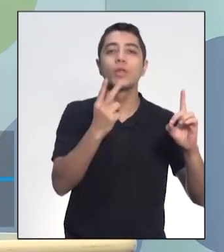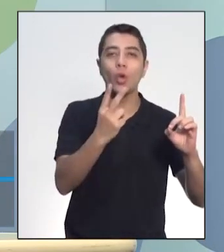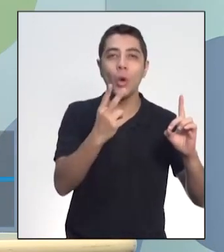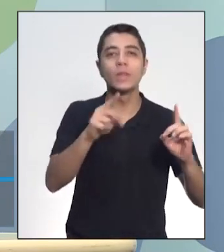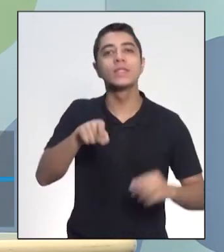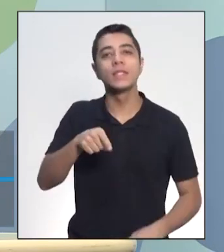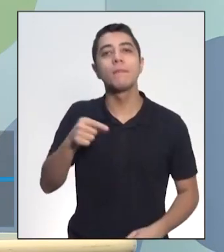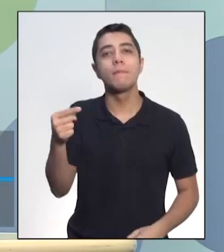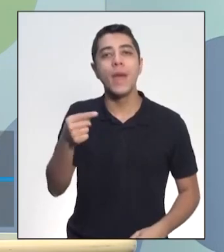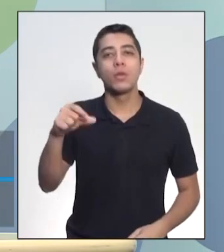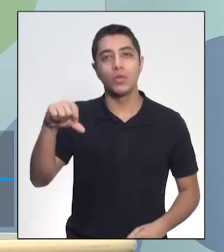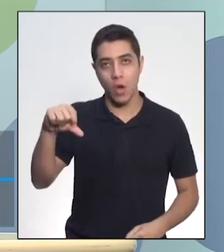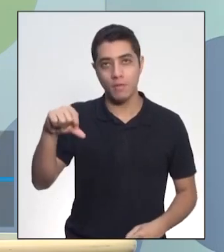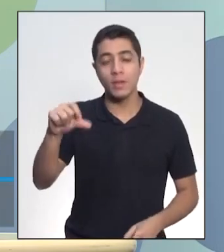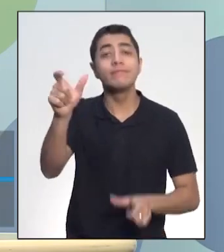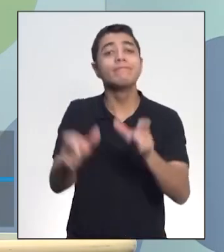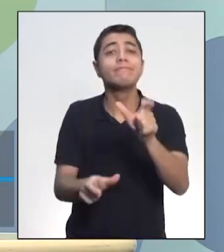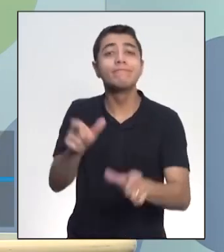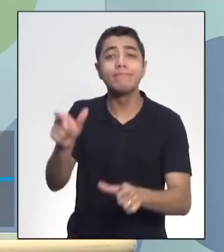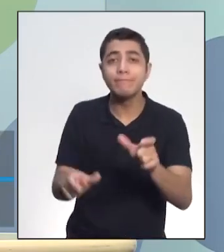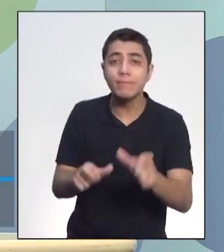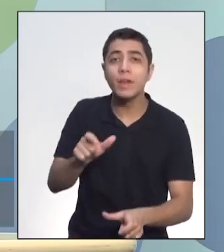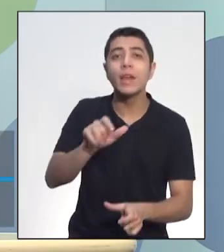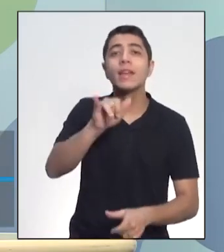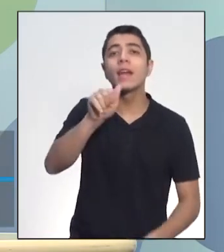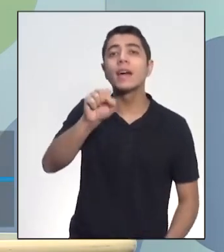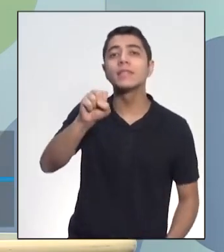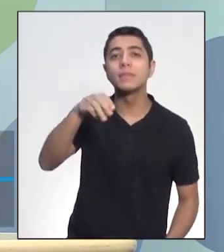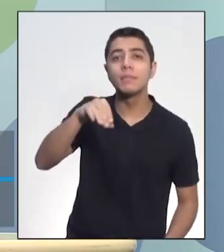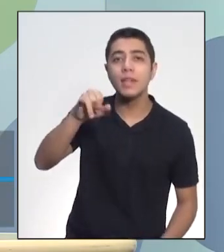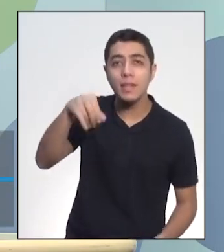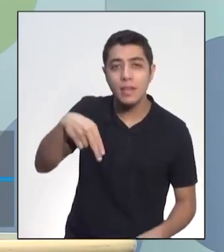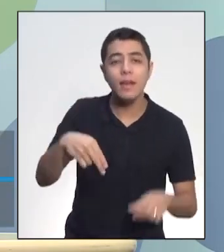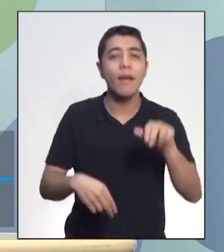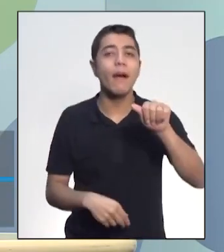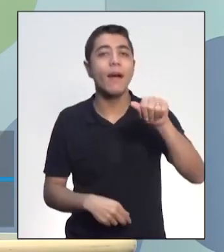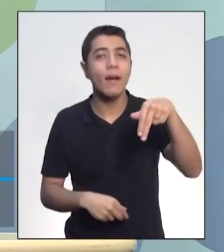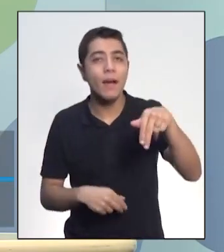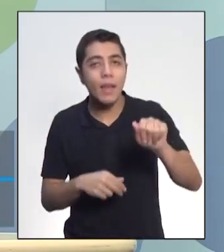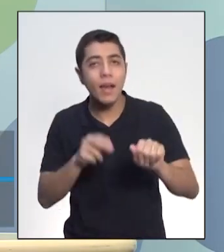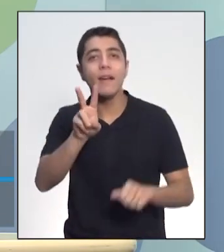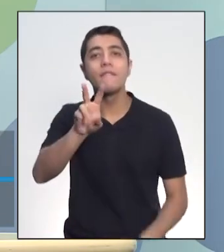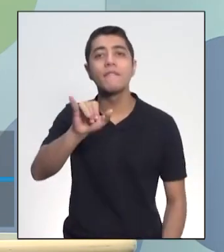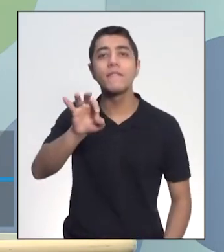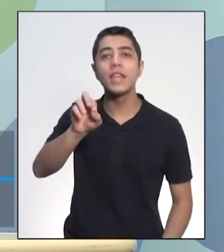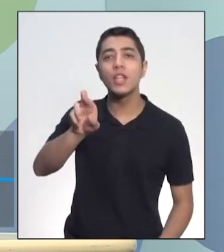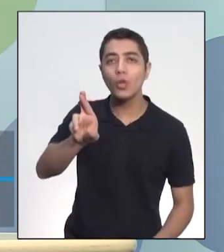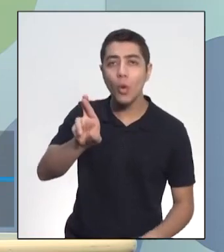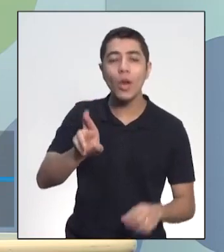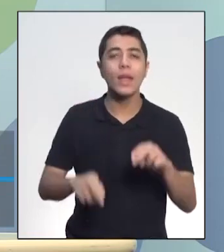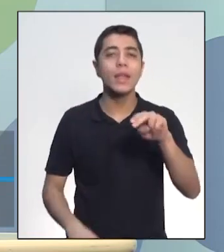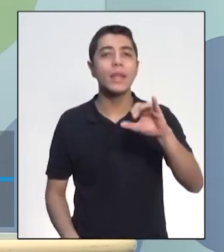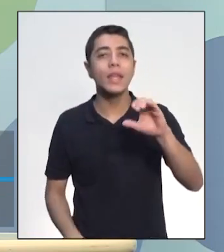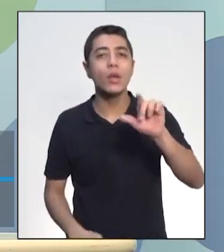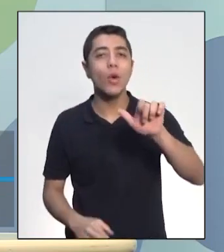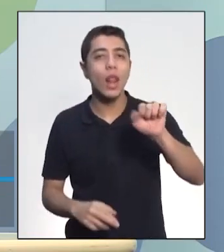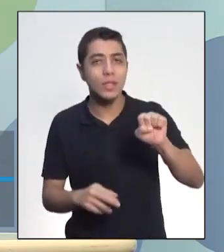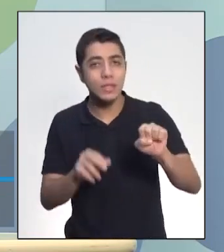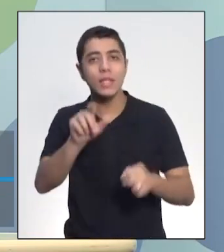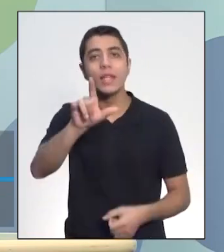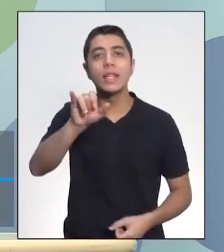da Jennifer, da Natália, da Yasmin, da Ana Carolina, do Vitor, do Nicolas, da Ana Paula, da Emanuele e da